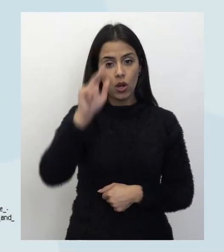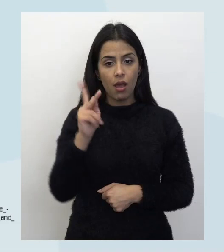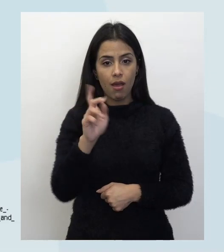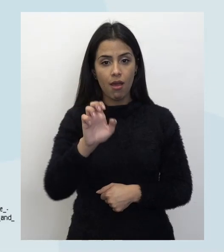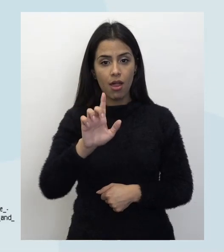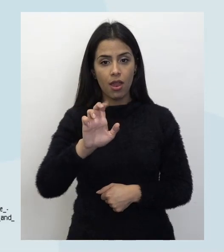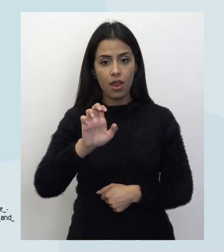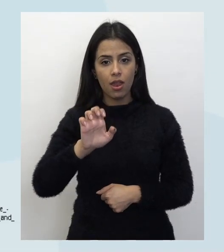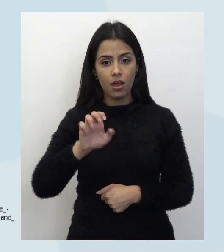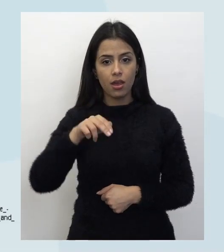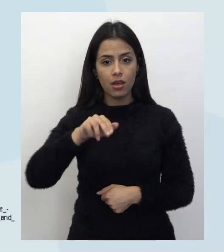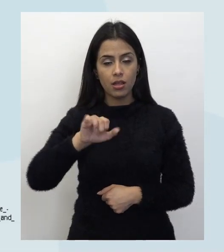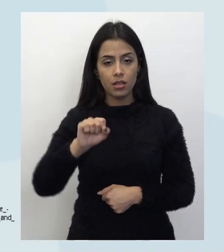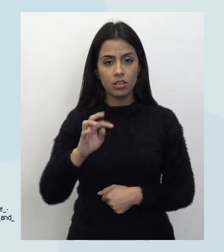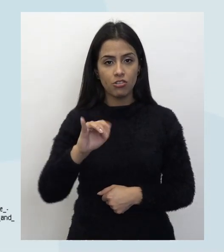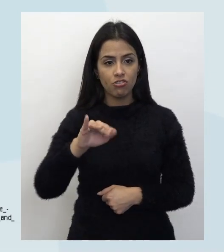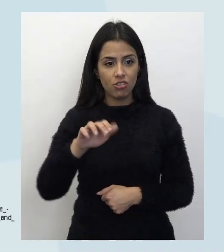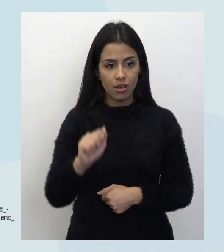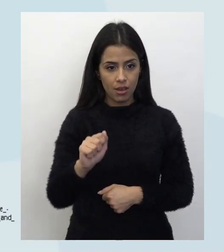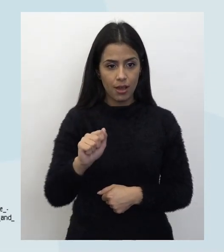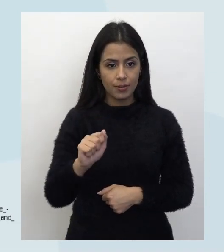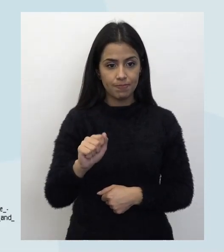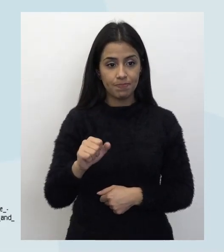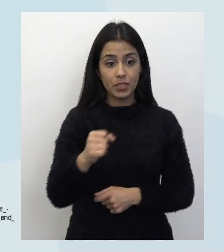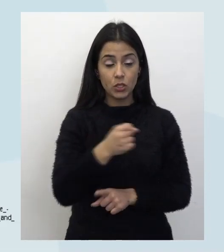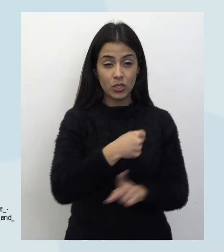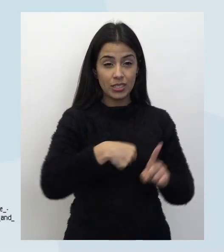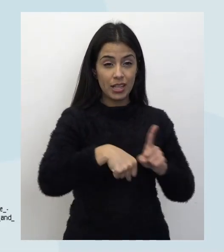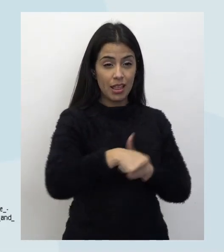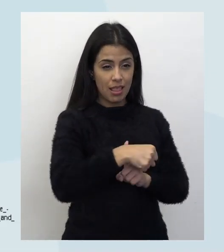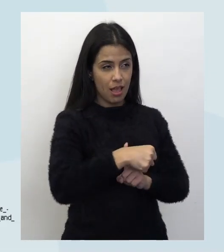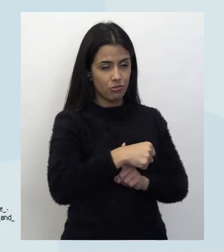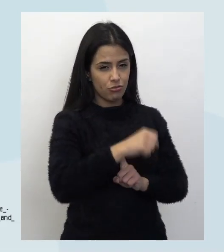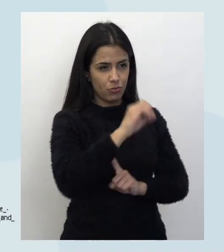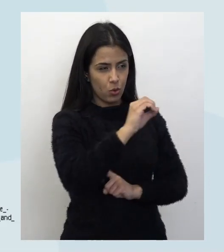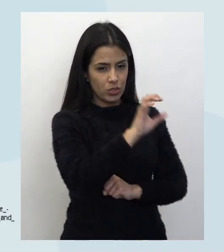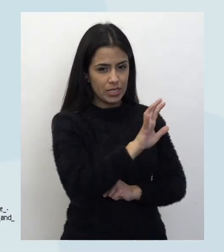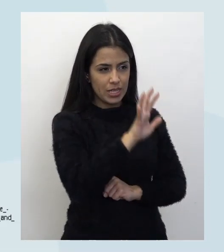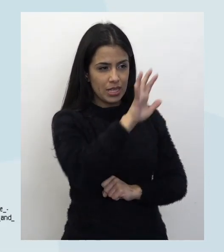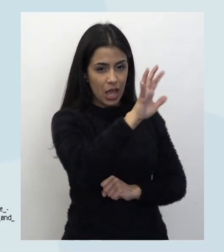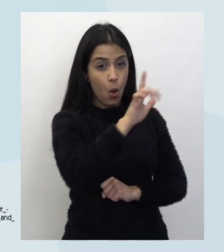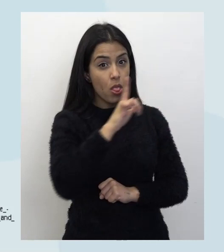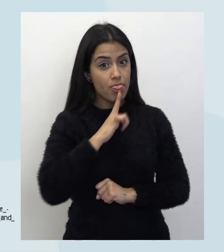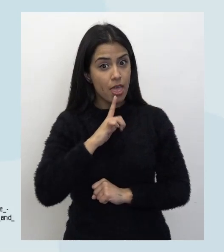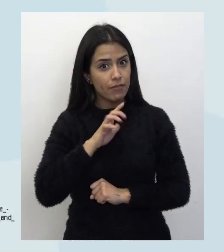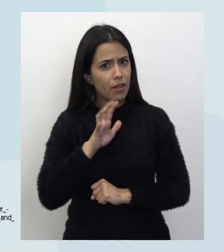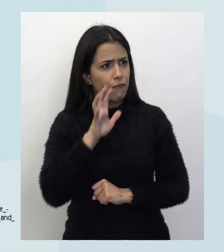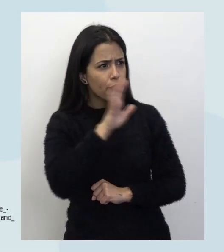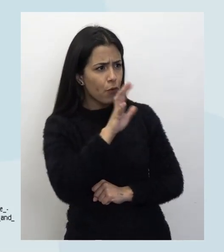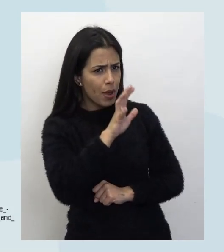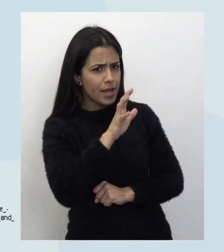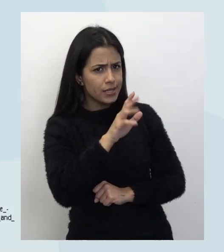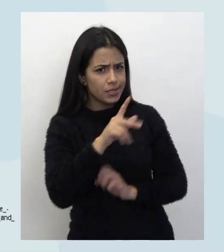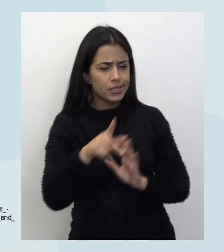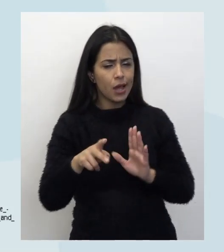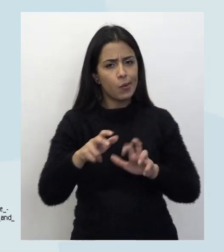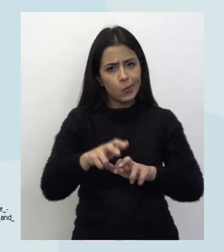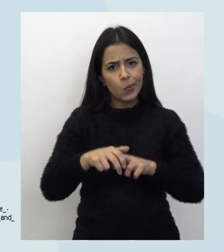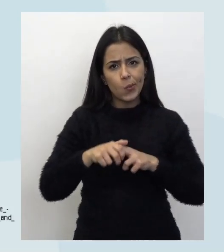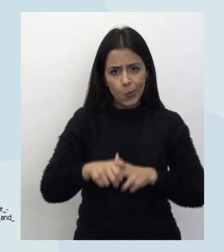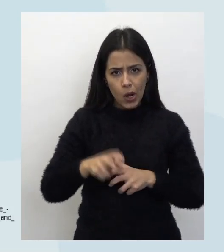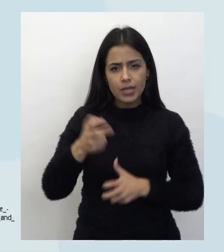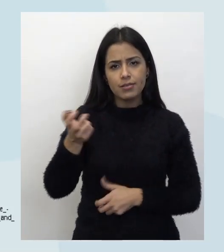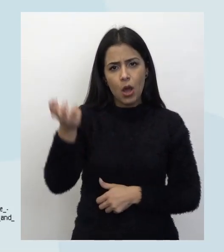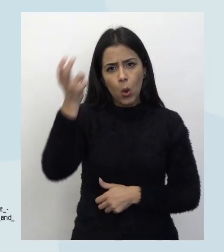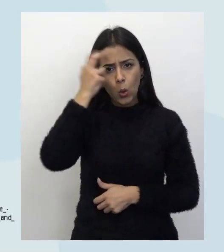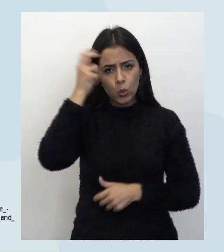helenística. A sociedade ocidental, inegavelmente, foi e é influenciada pela cultura grega, visto o nosso modo de pensar e